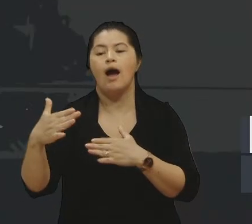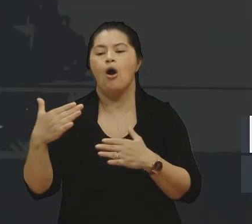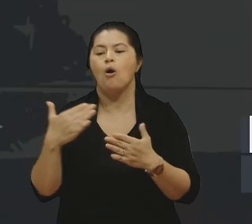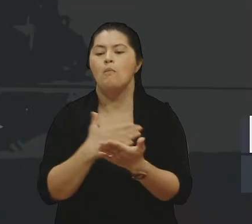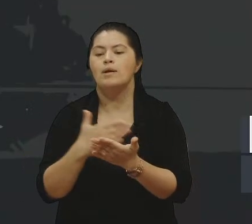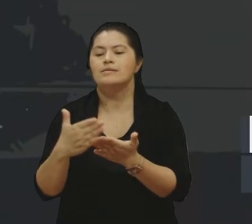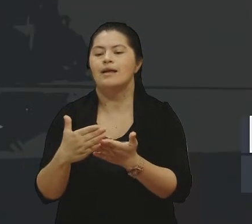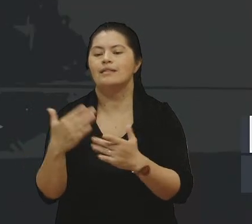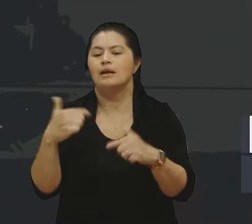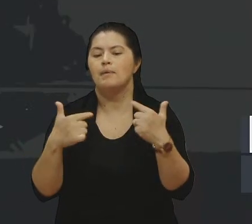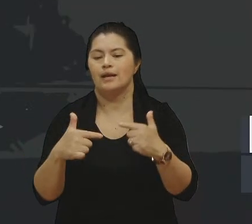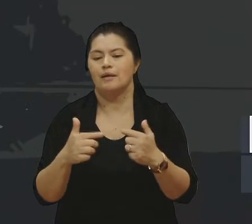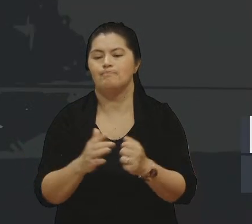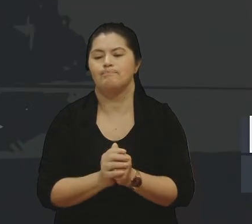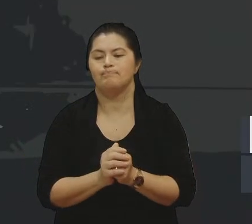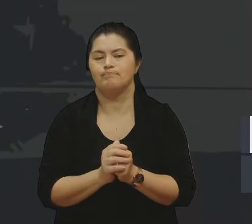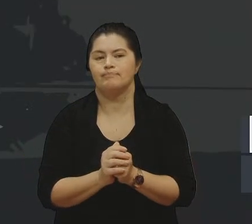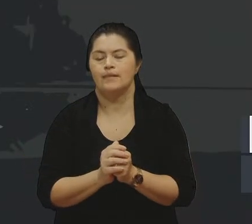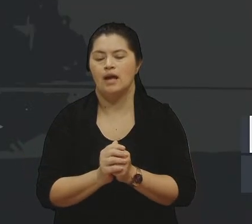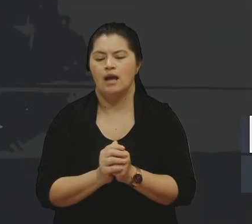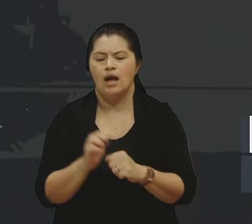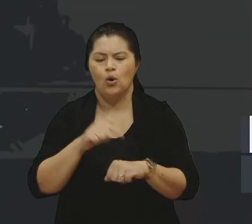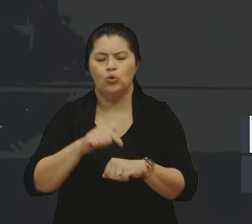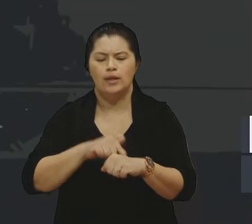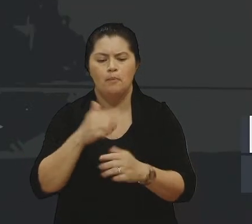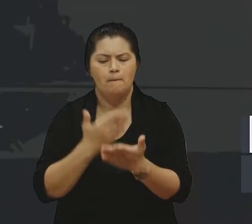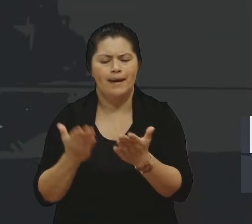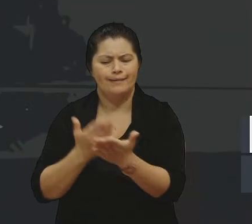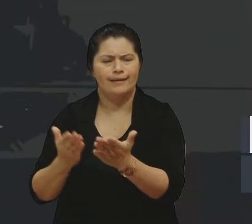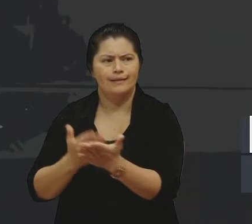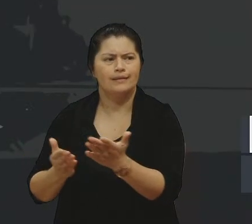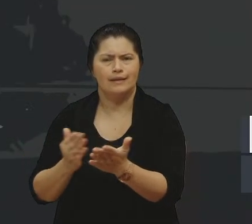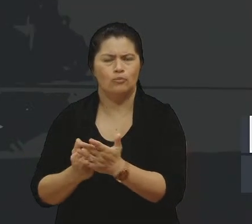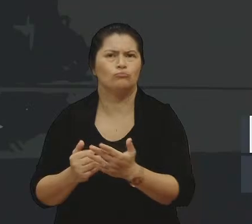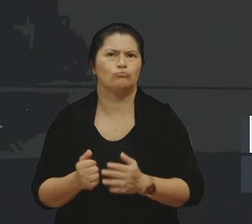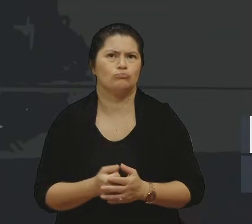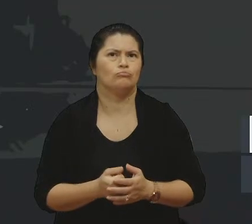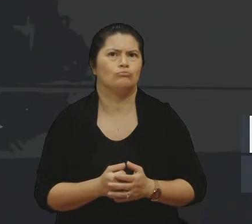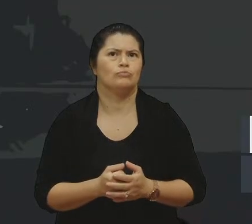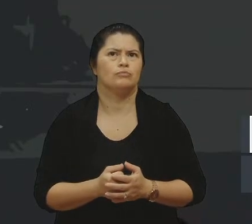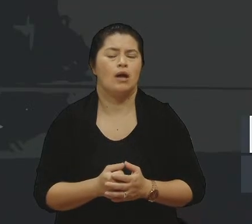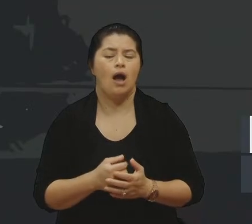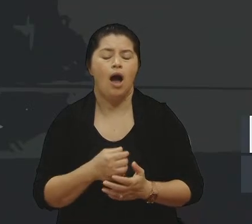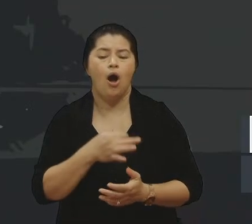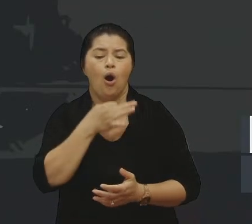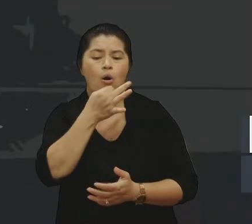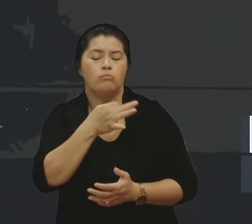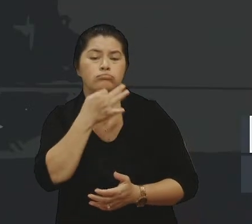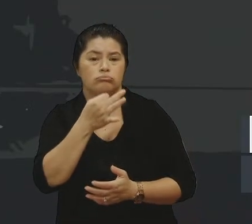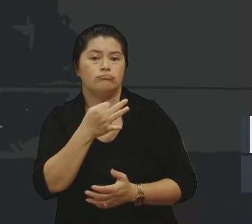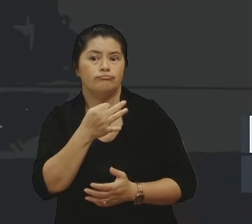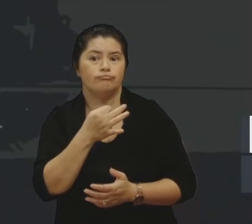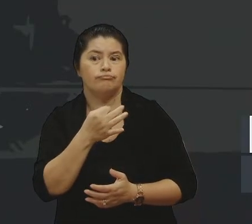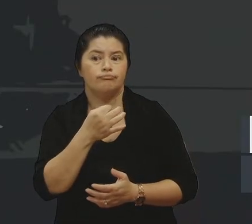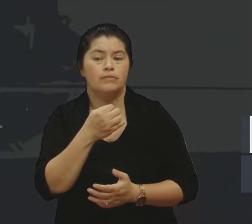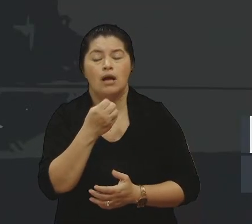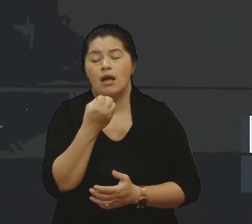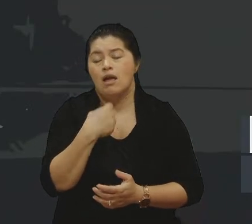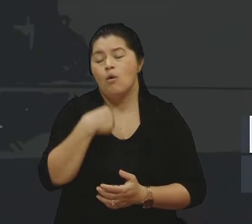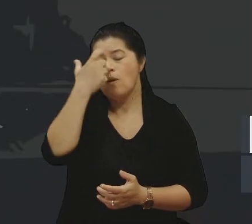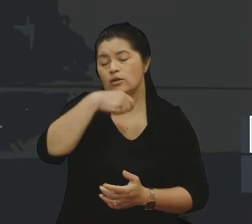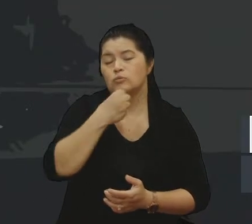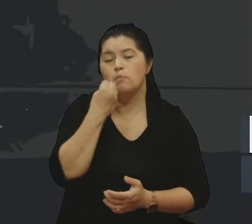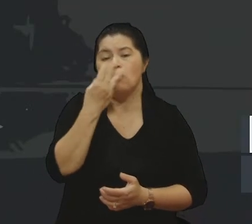acho que é uma coisa que a gente acabou perdendo ao longo do tempo, a oportunidade das pessoas trabalharem cedo. Minha opinião pessoal é que isso era bom. E eu comecei